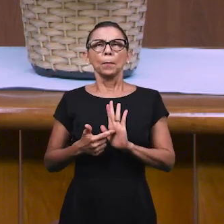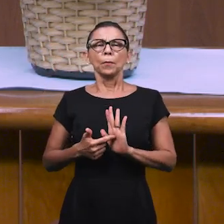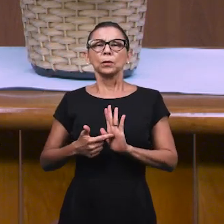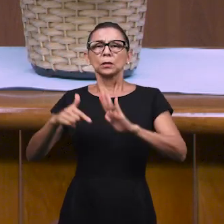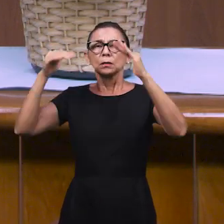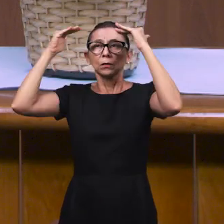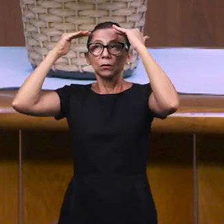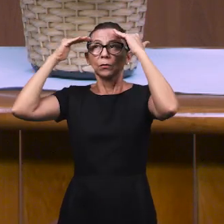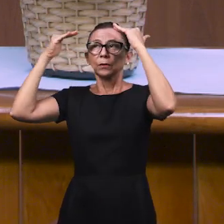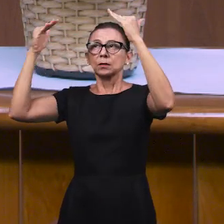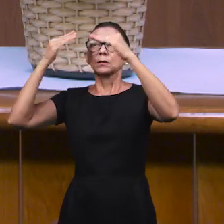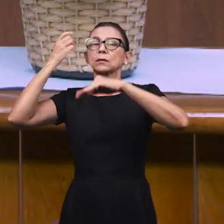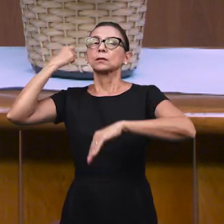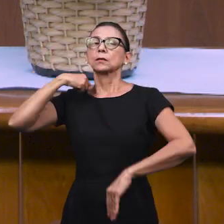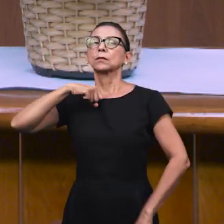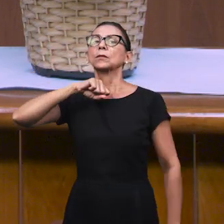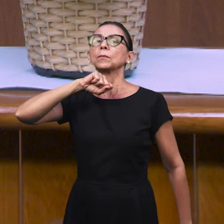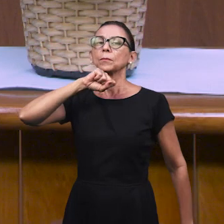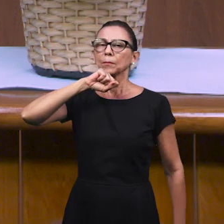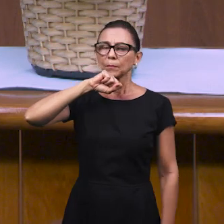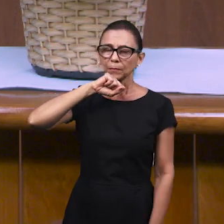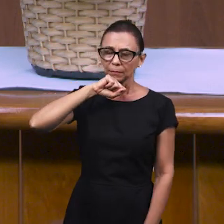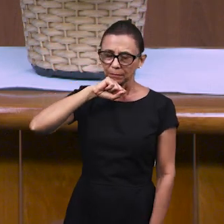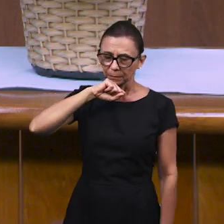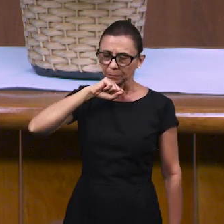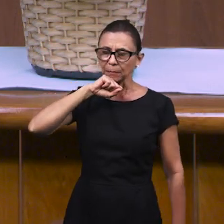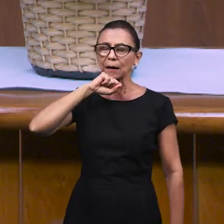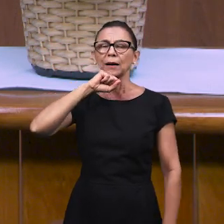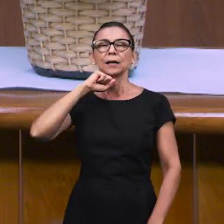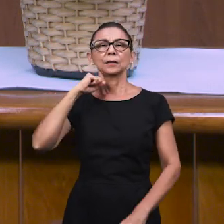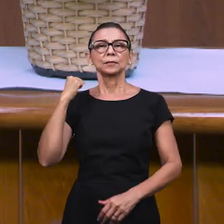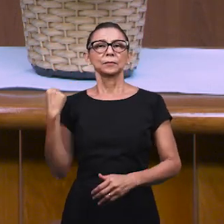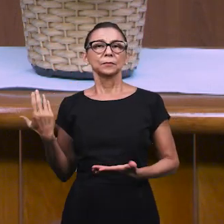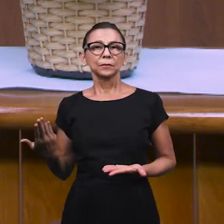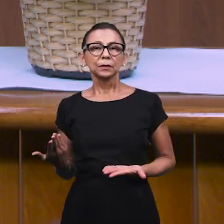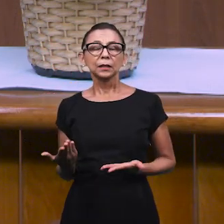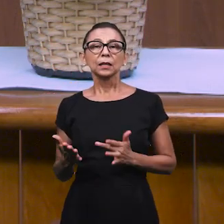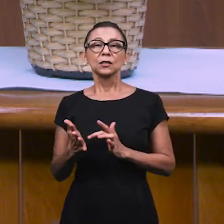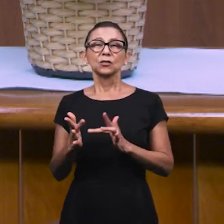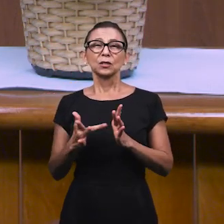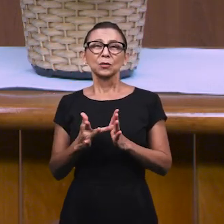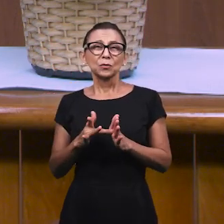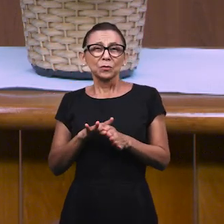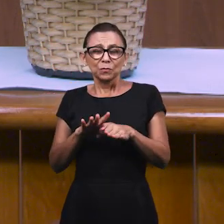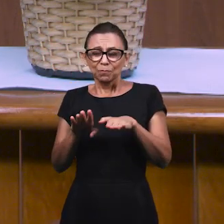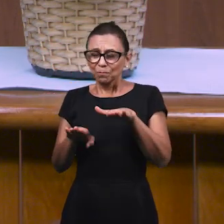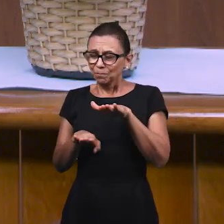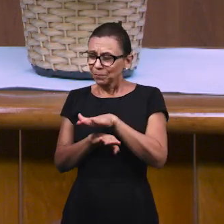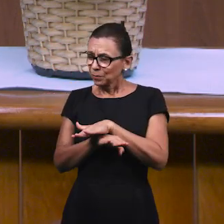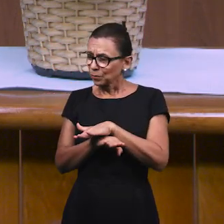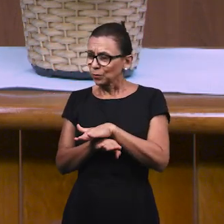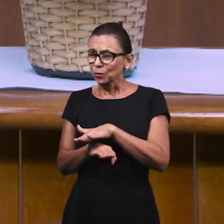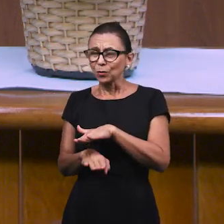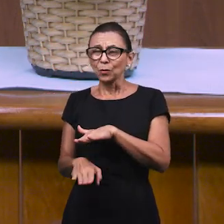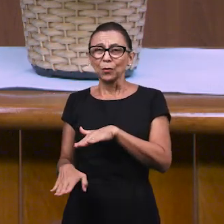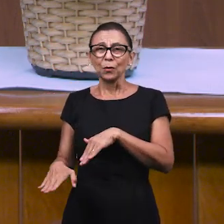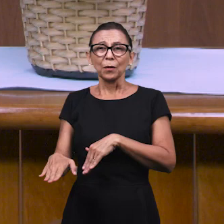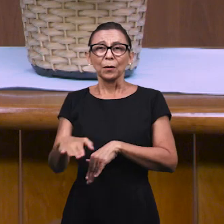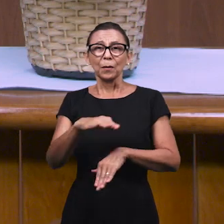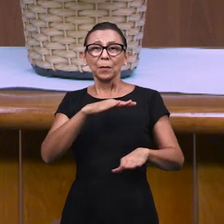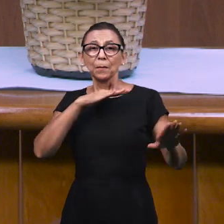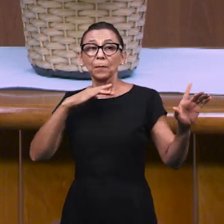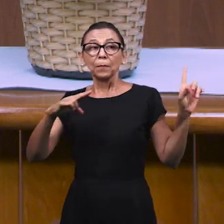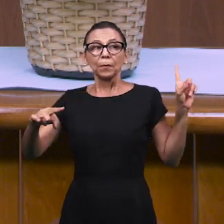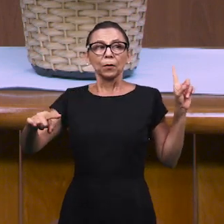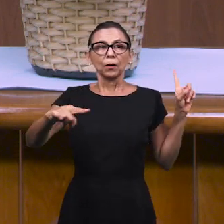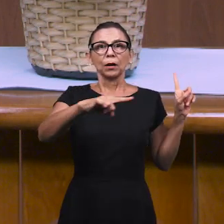Pai, quão obediente ele é ao Pai, como ele foi, ele se humilhou até a morte e morte de cruz, ele aceitou de Deus,